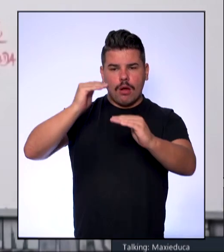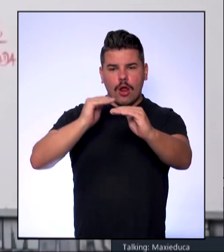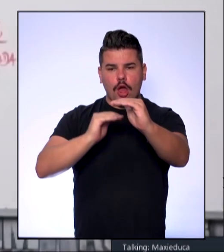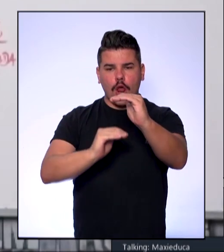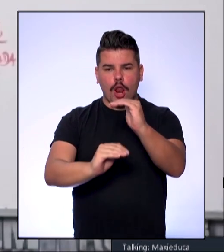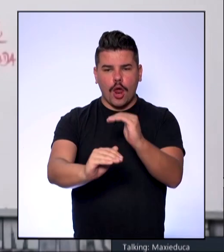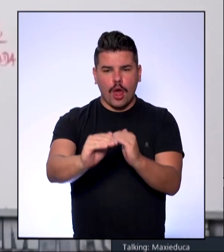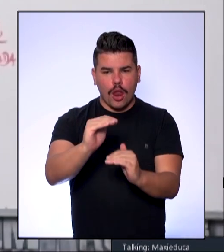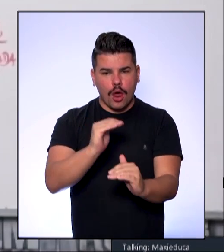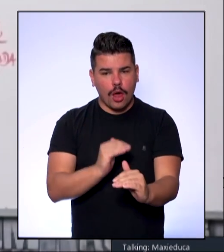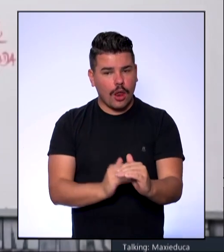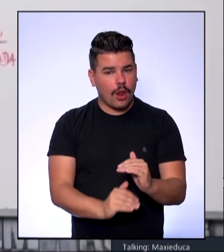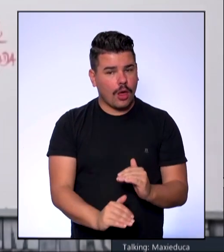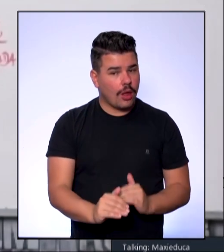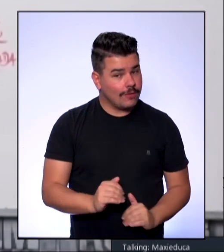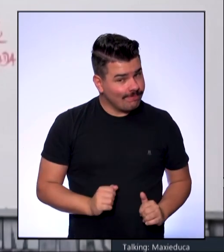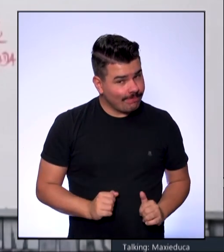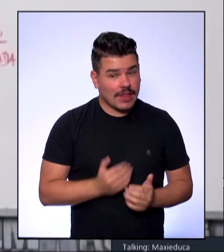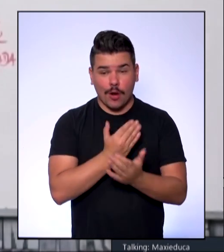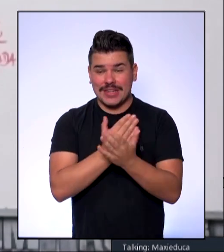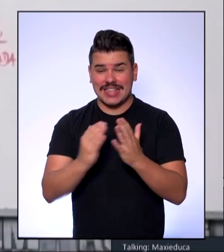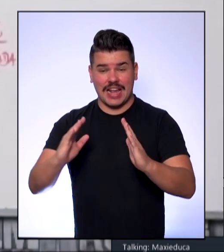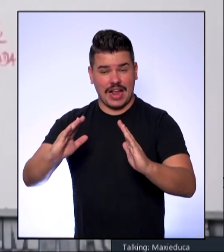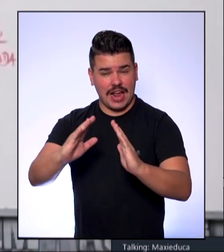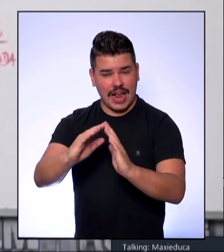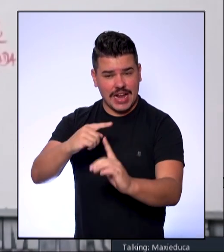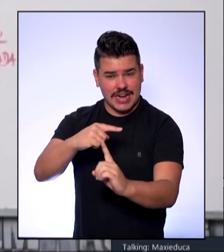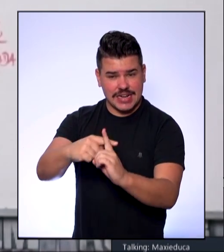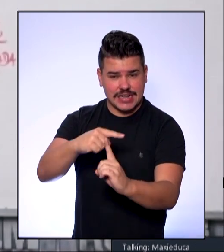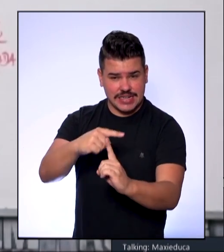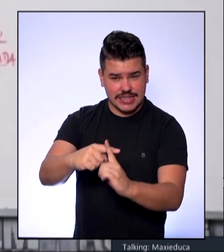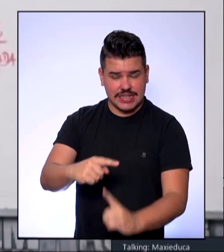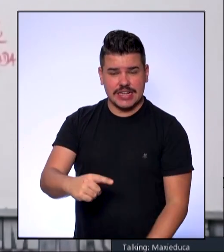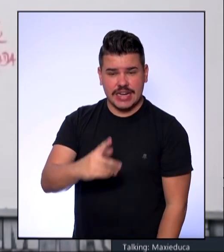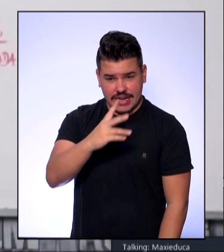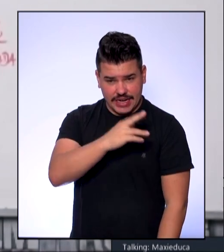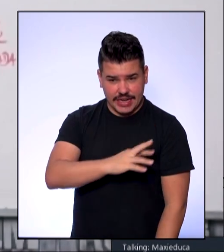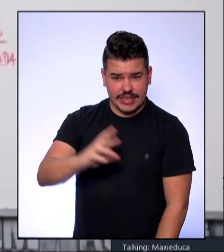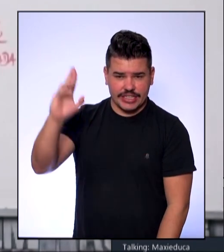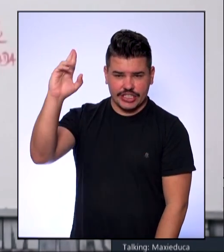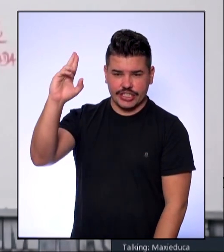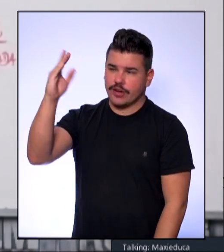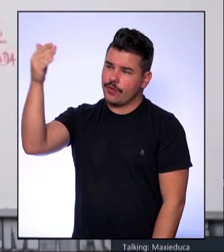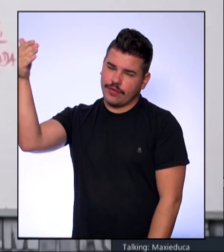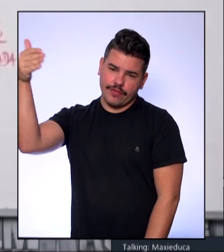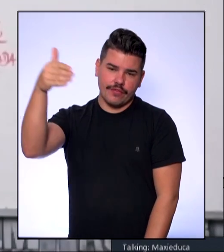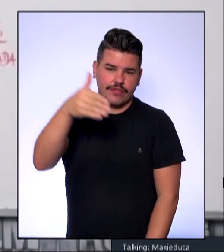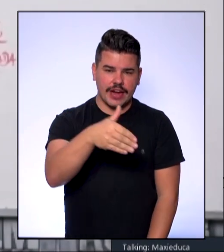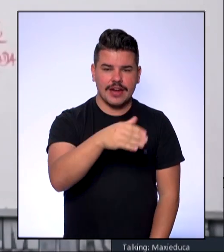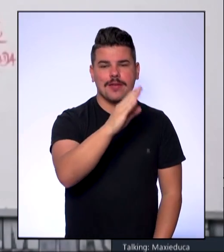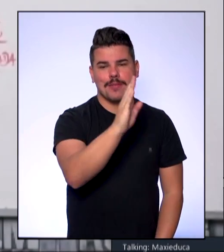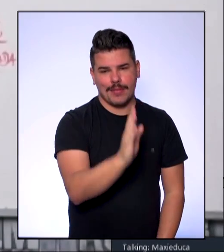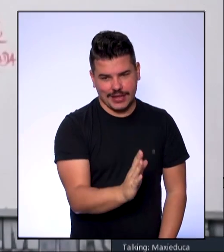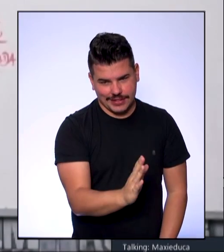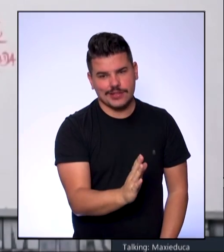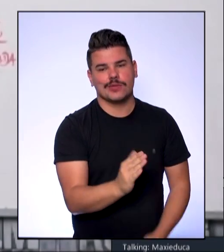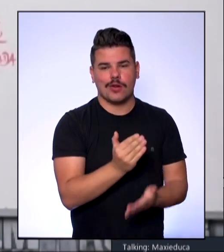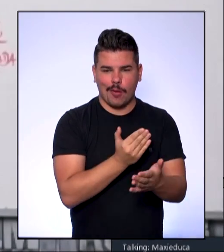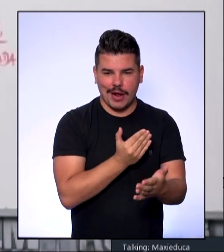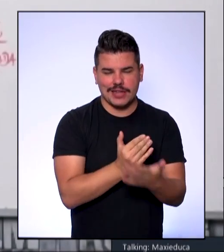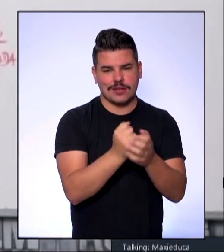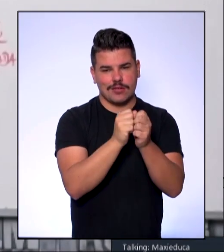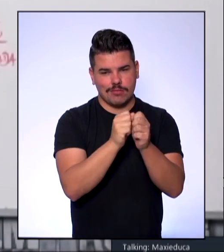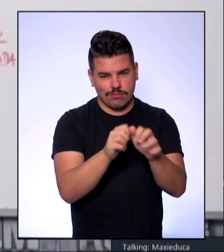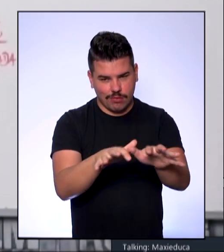missões religiosas neste processo de colonização que vem de encontro com este momento. Beleza? Vou sair